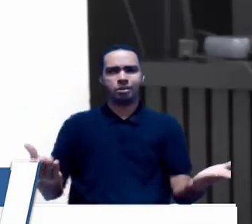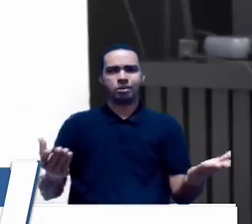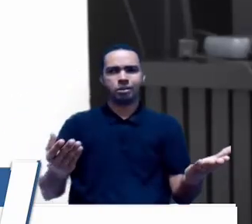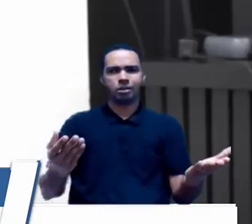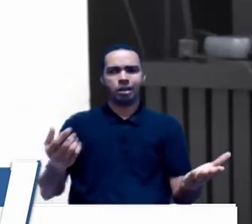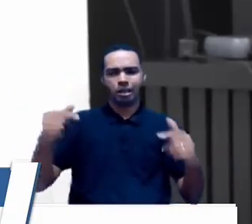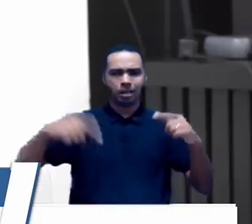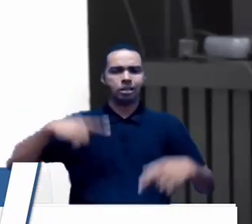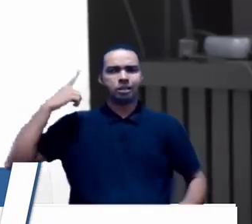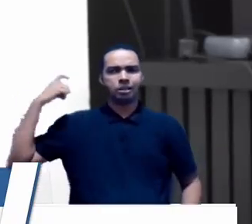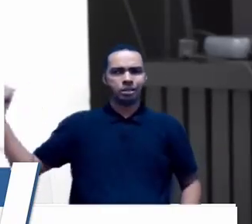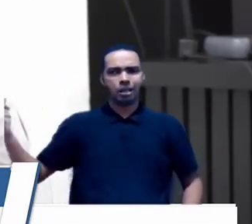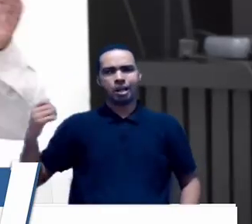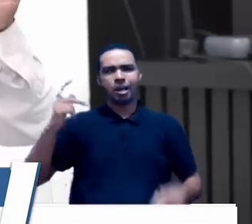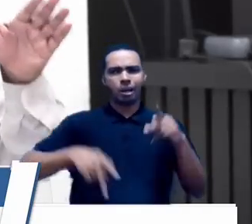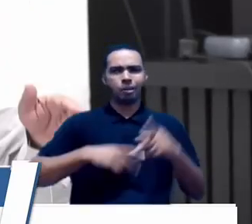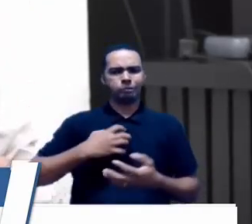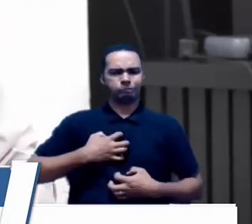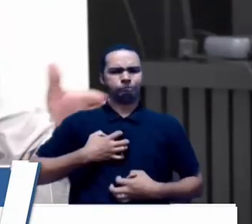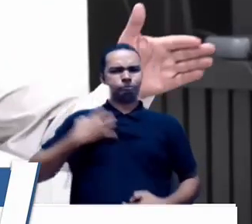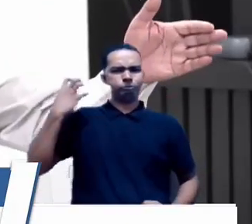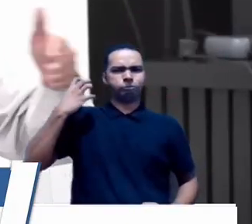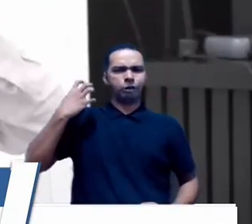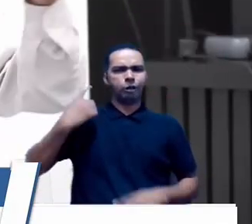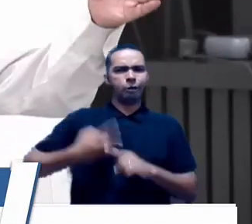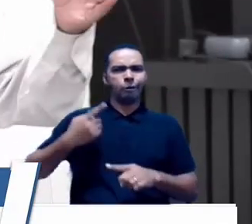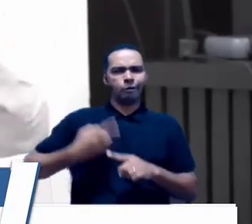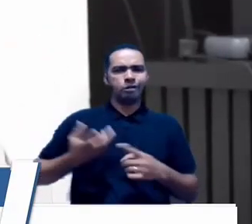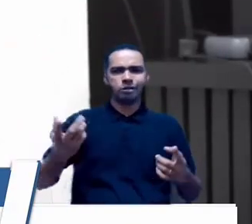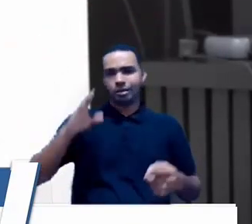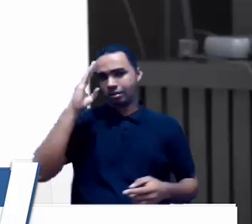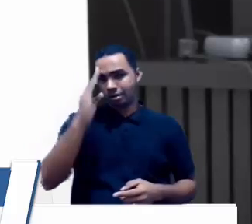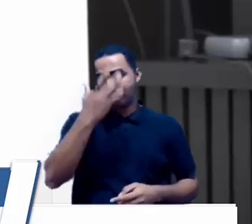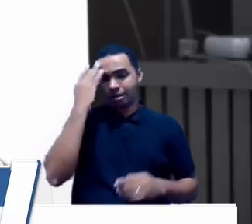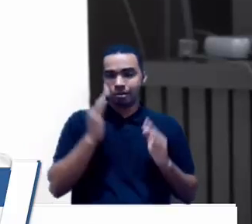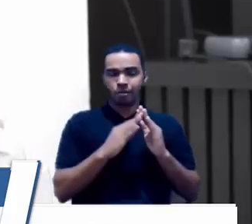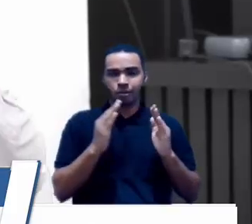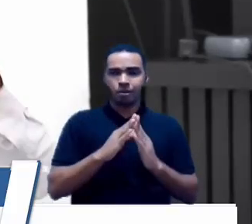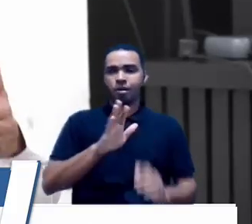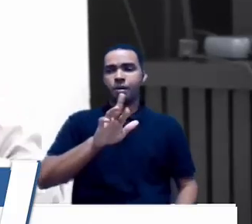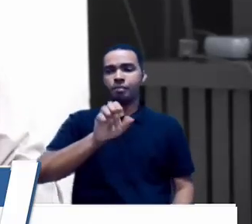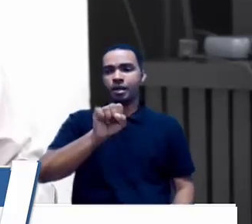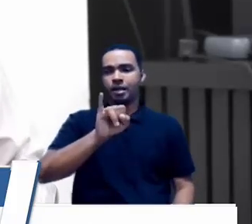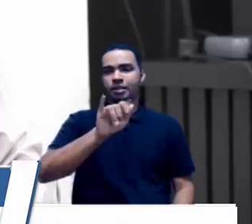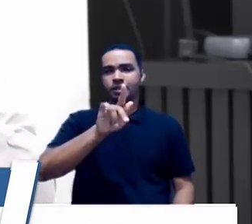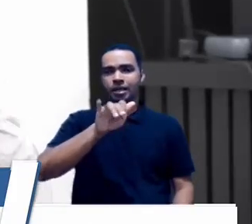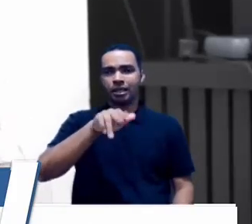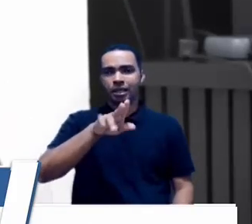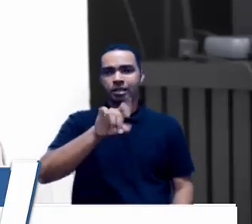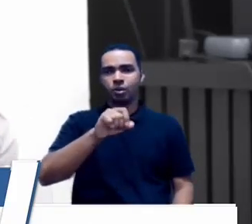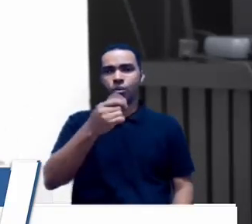está revoltada, principalmente quem mora no Brasilândia, Brasilândia 1 e Brasilândia 2, porque está obstruindo